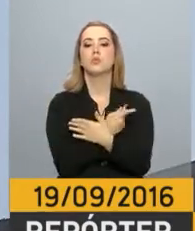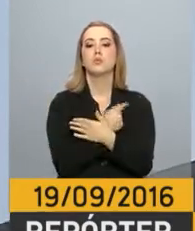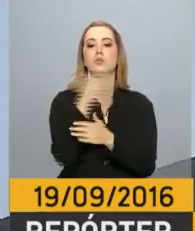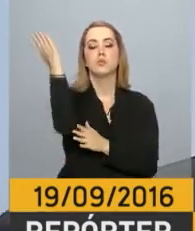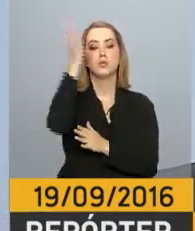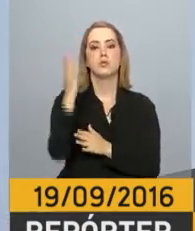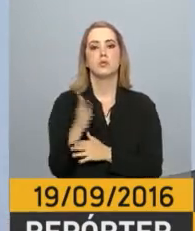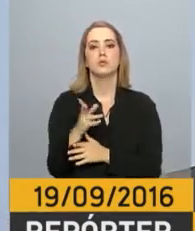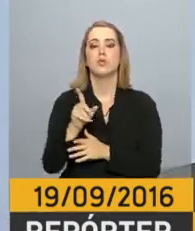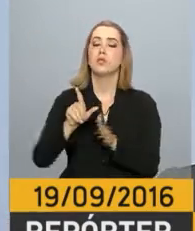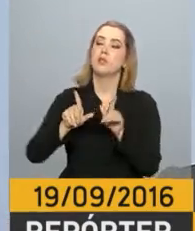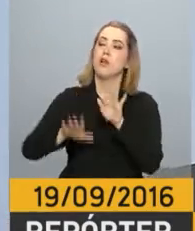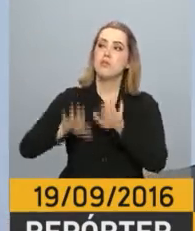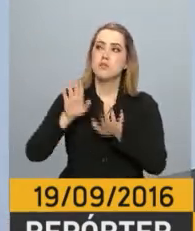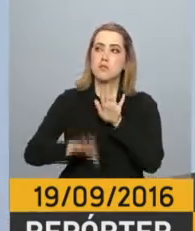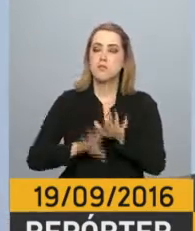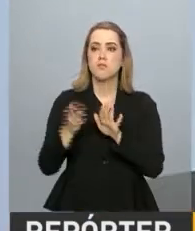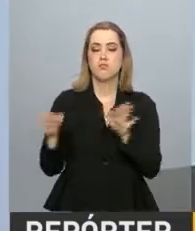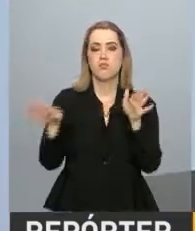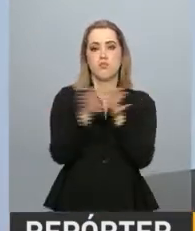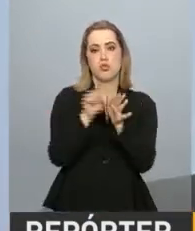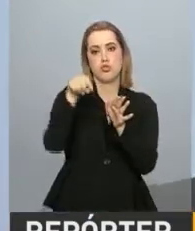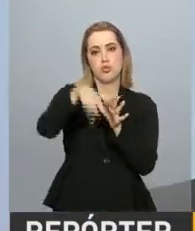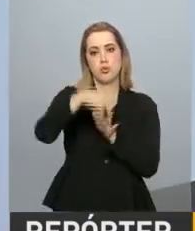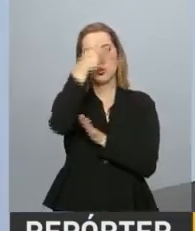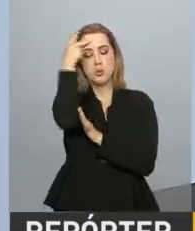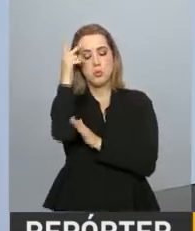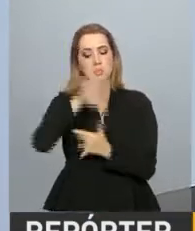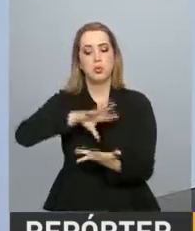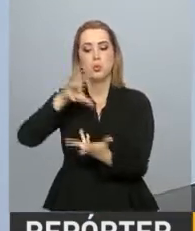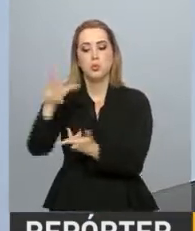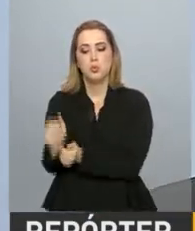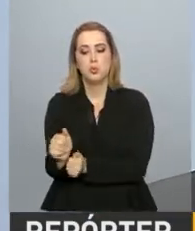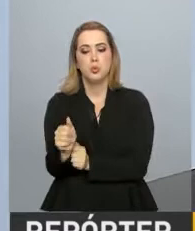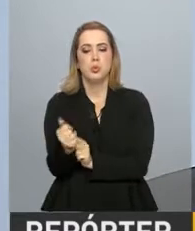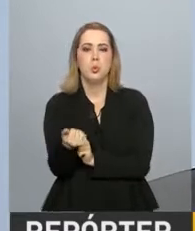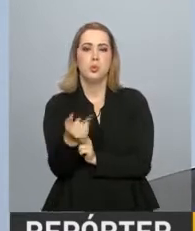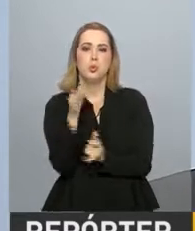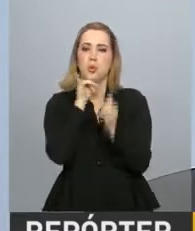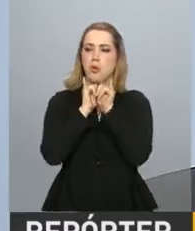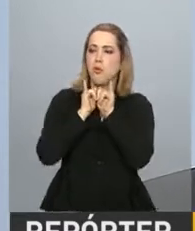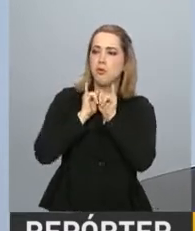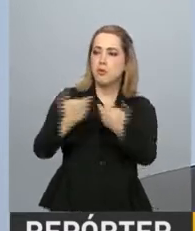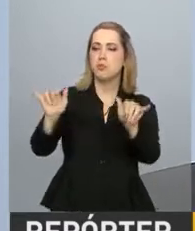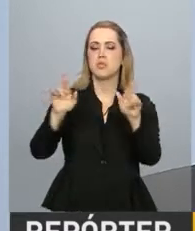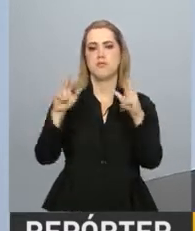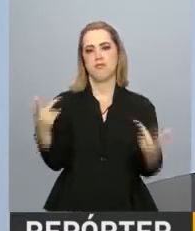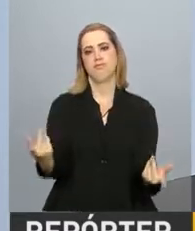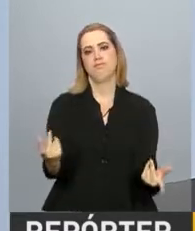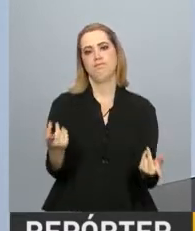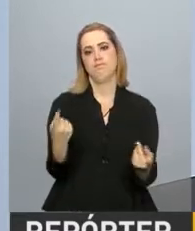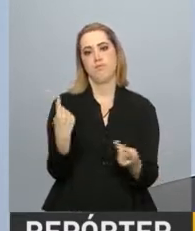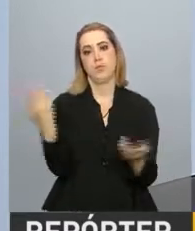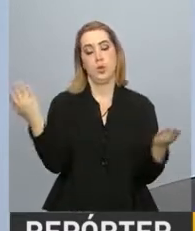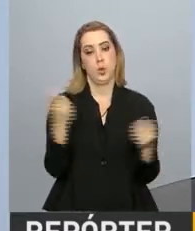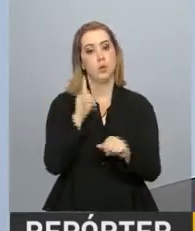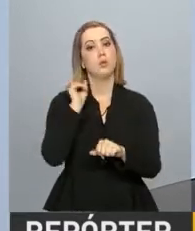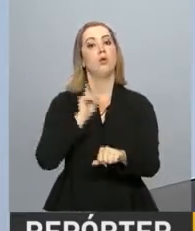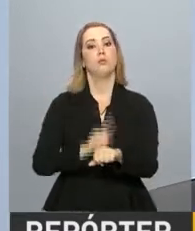Muitas vezes chegam para os investidores ou aqui para fora um pouco distorcido, digamos assim, nosso